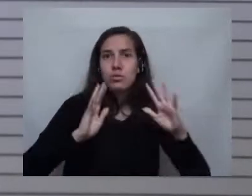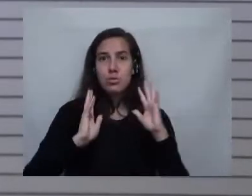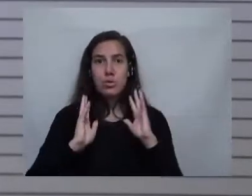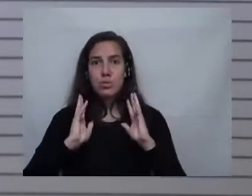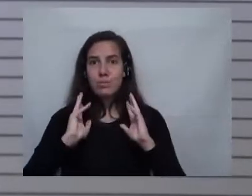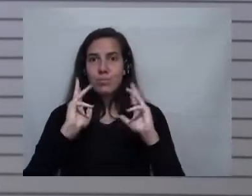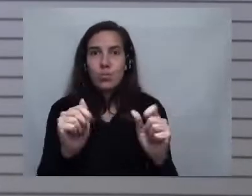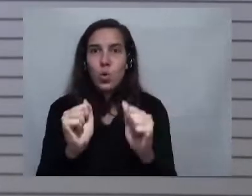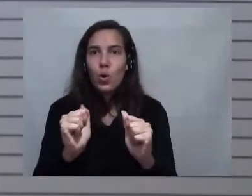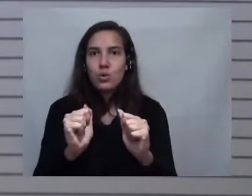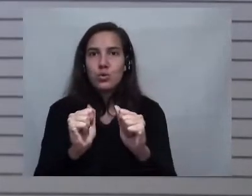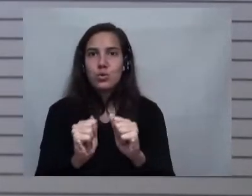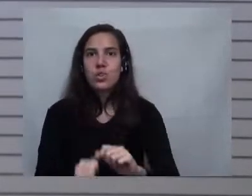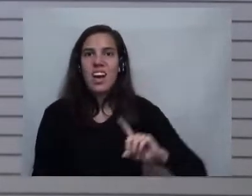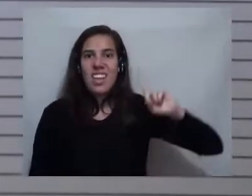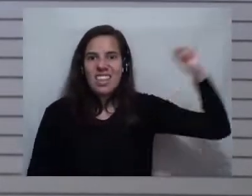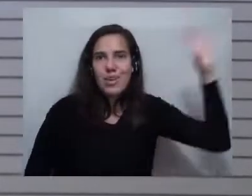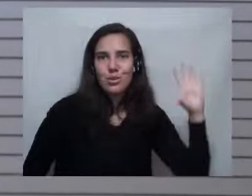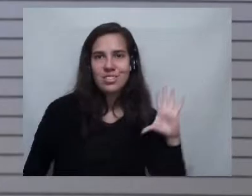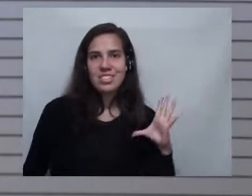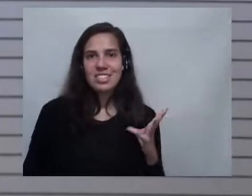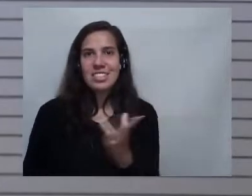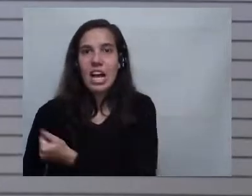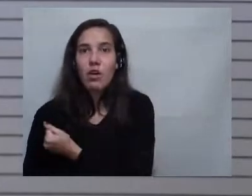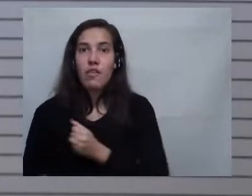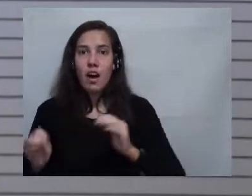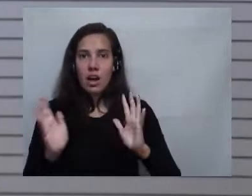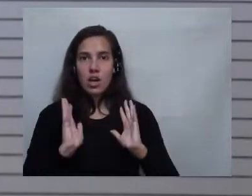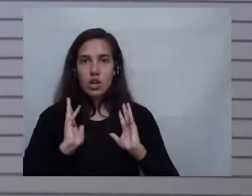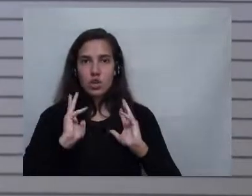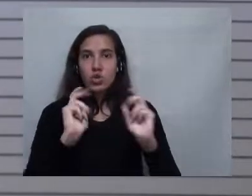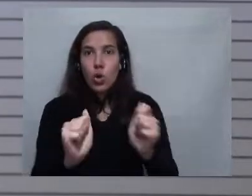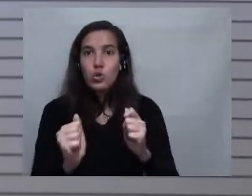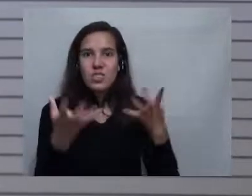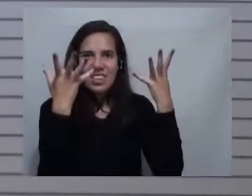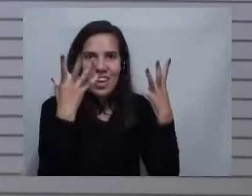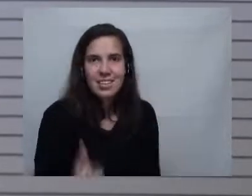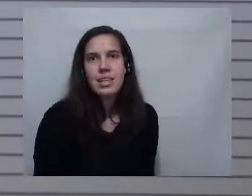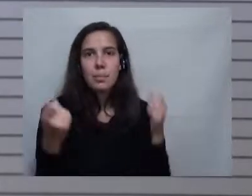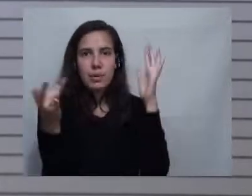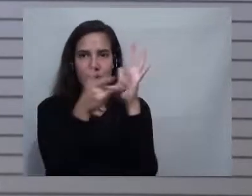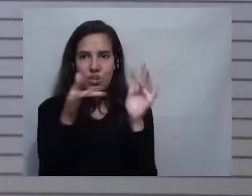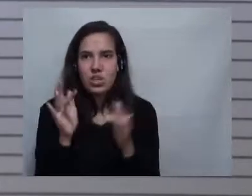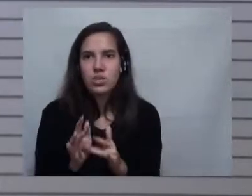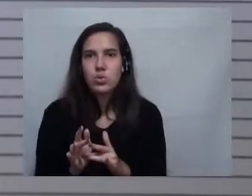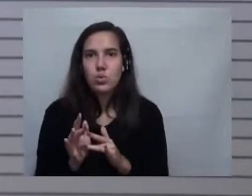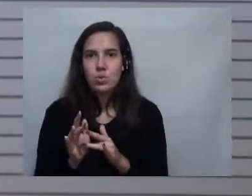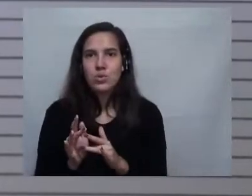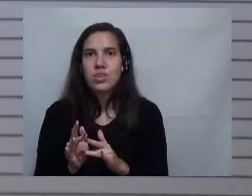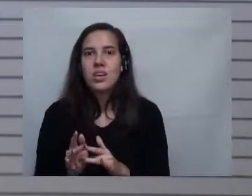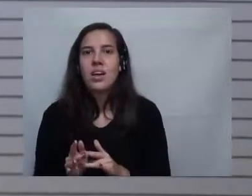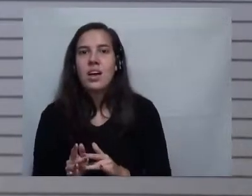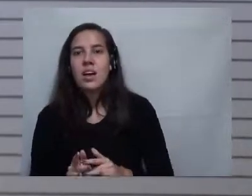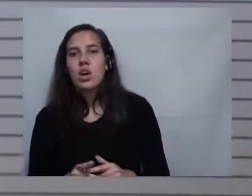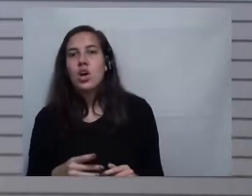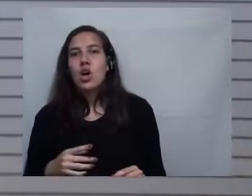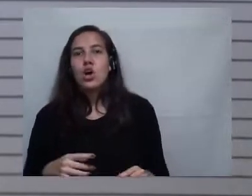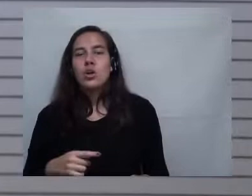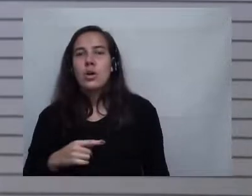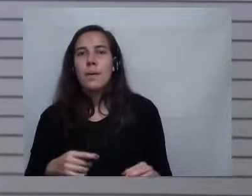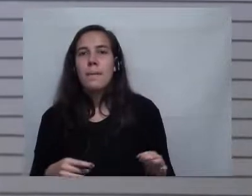Us só Deus salva a todo aquele que segue o filho é aquele que foi dado ao filho